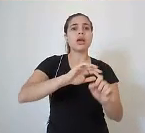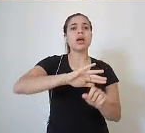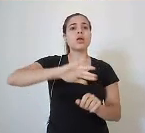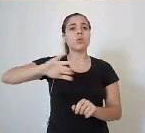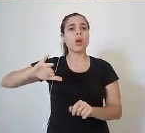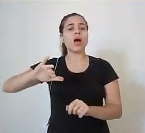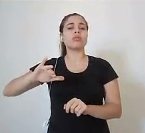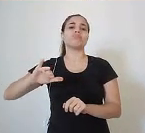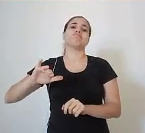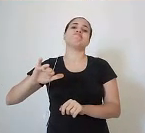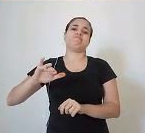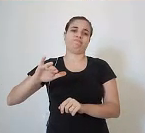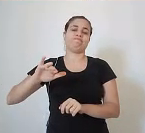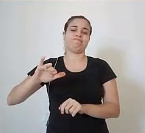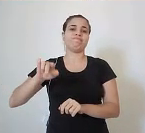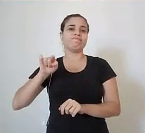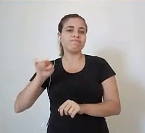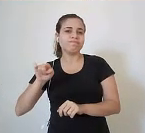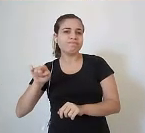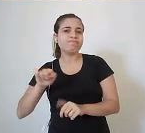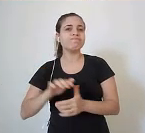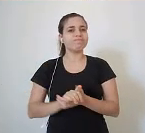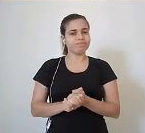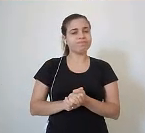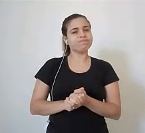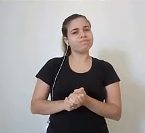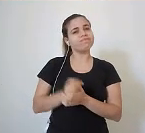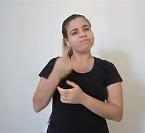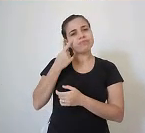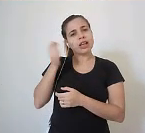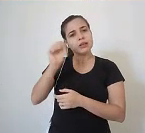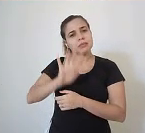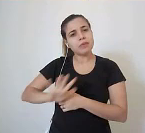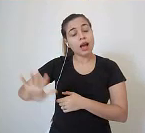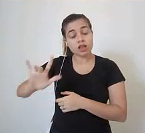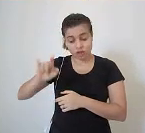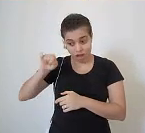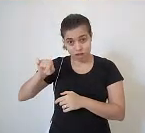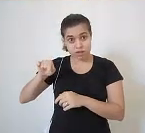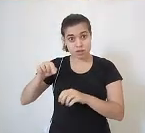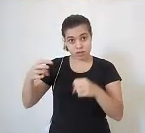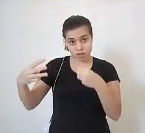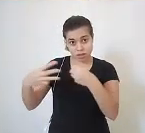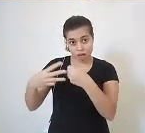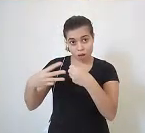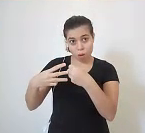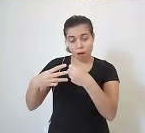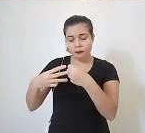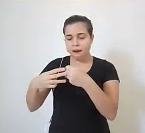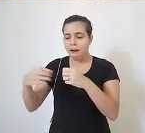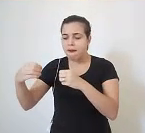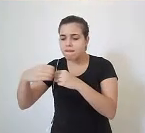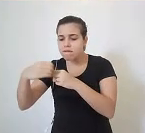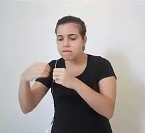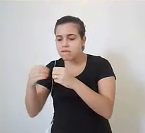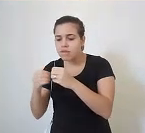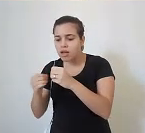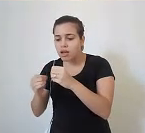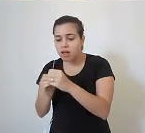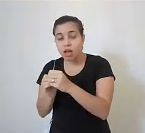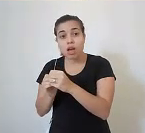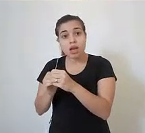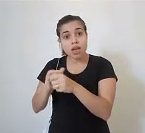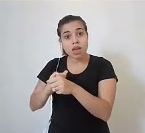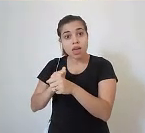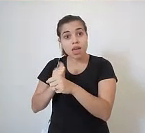canto esquerdo. No meu canto esquerdo, né? Essa célula, ela é formada por moléculas, e